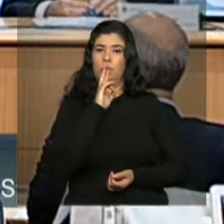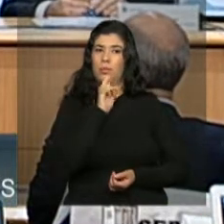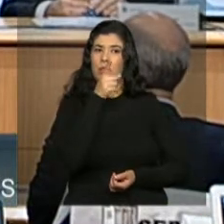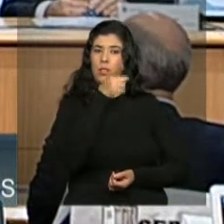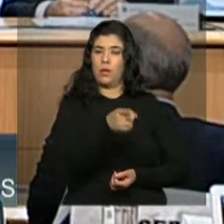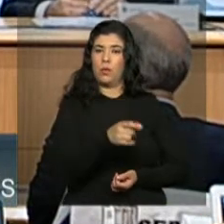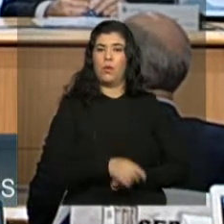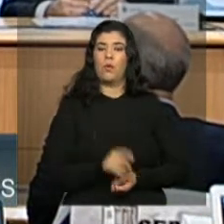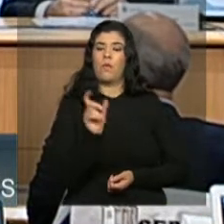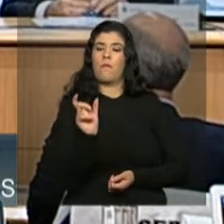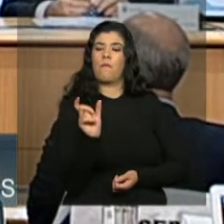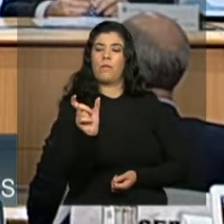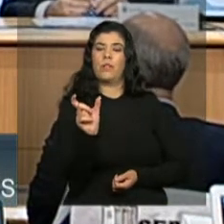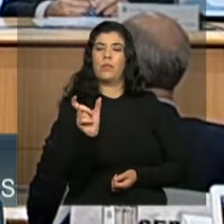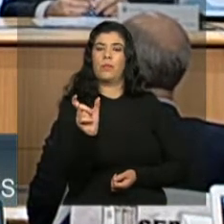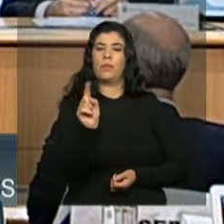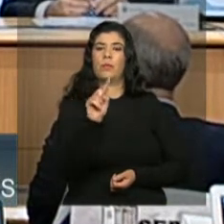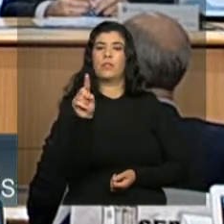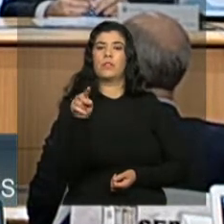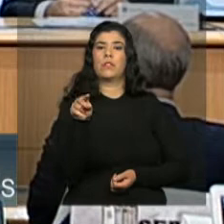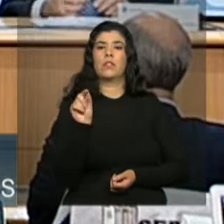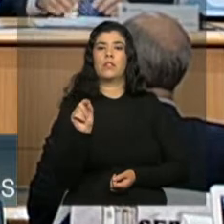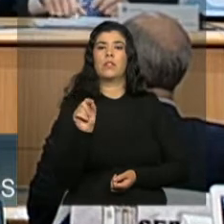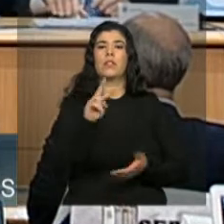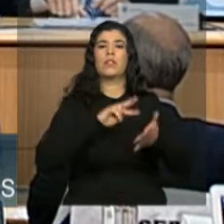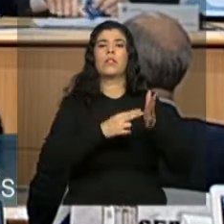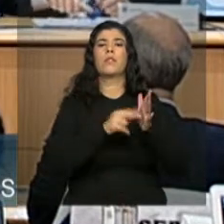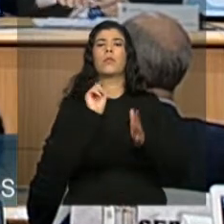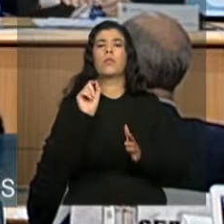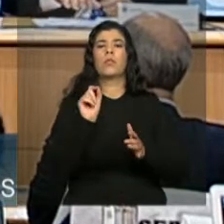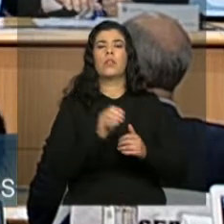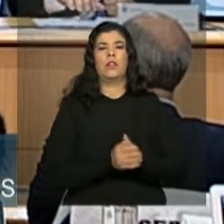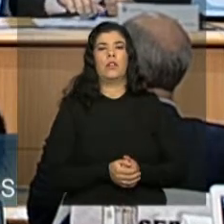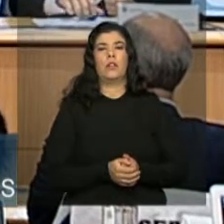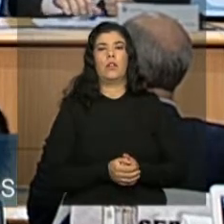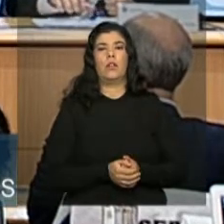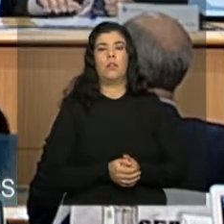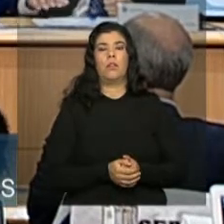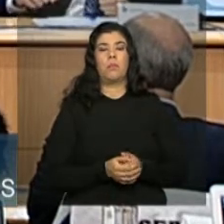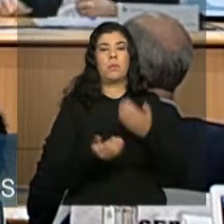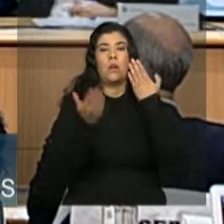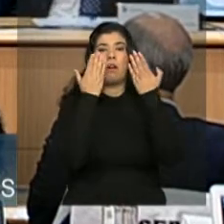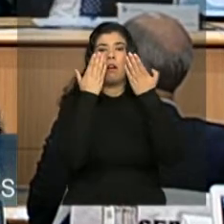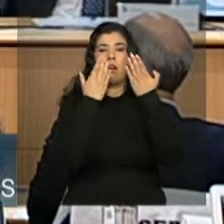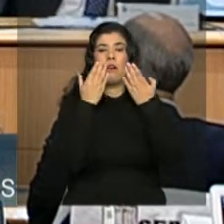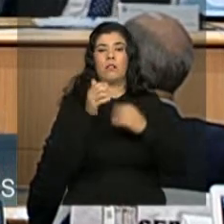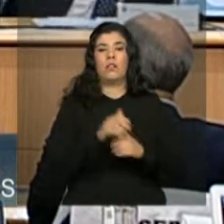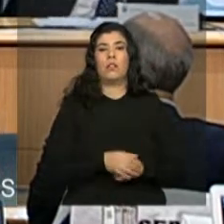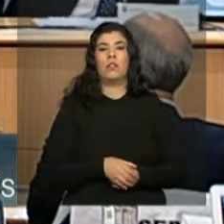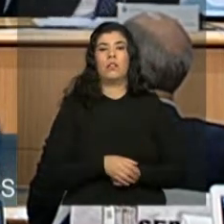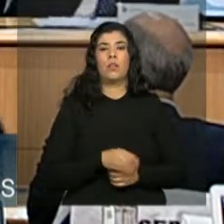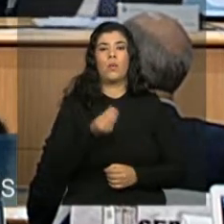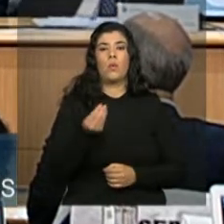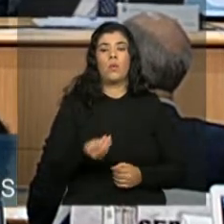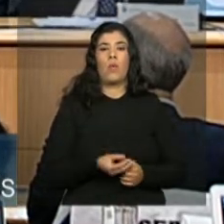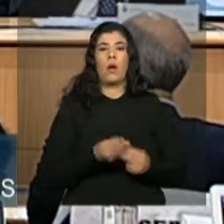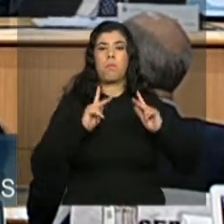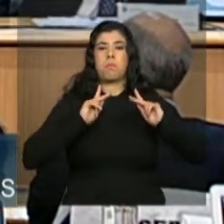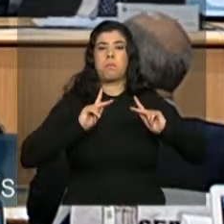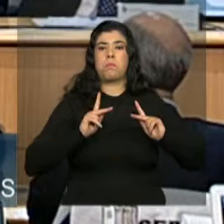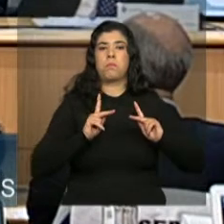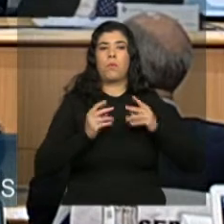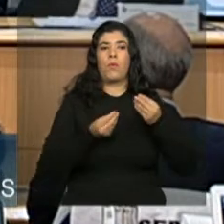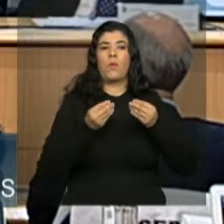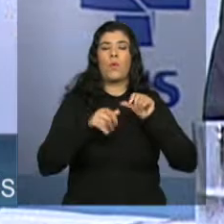para todos e são três mudanças não é fato usei o que é que ele mede o comportamento tendência dentro do setor